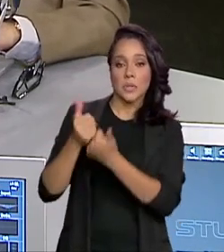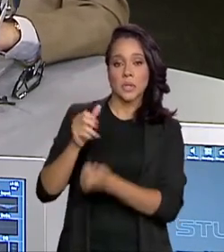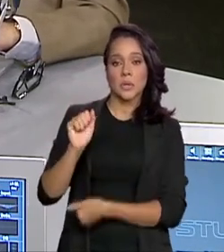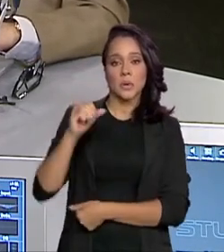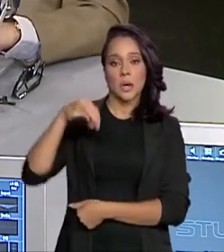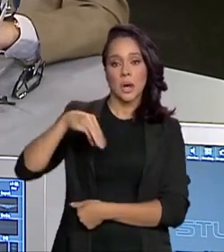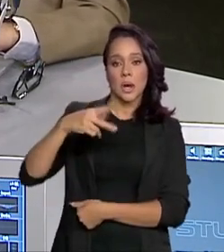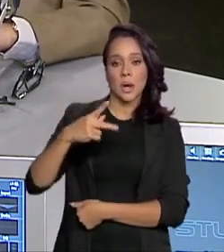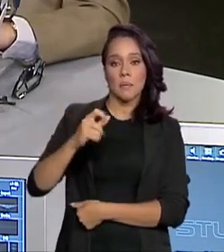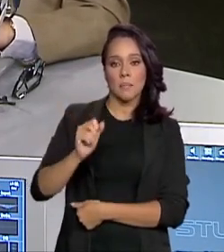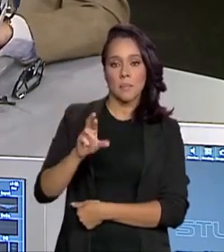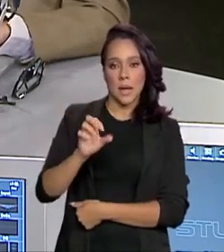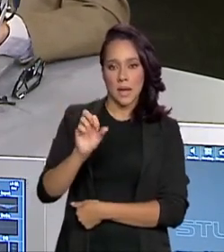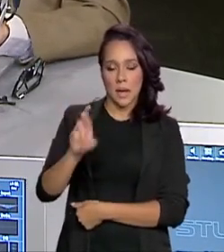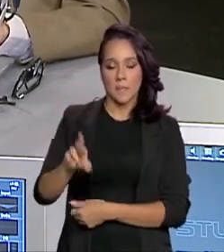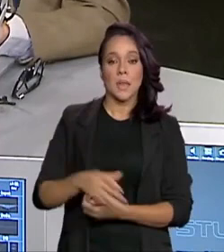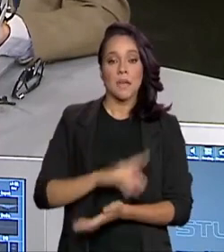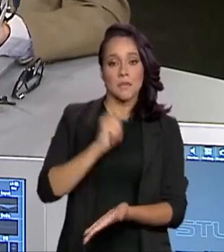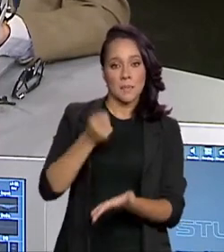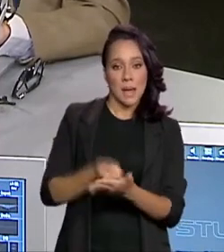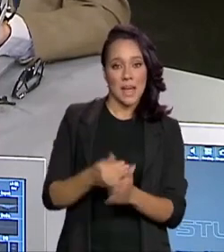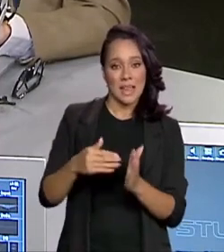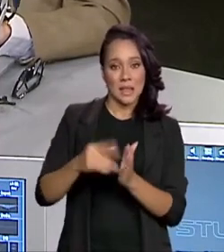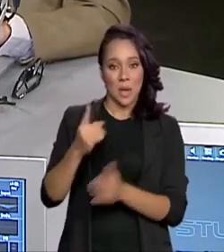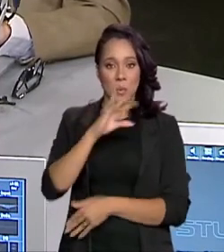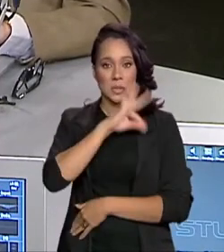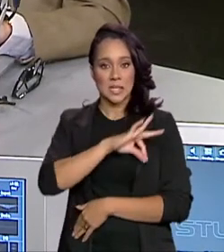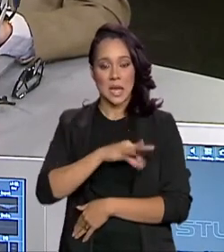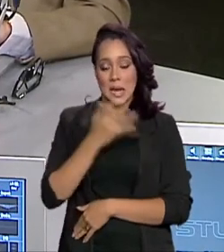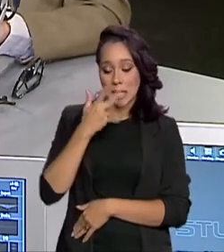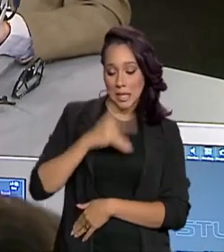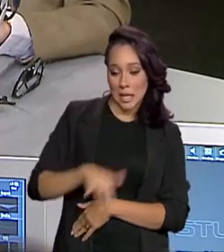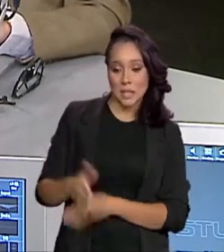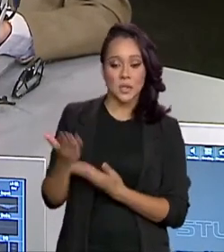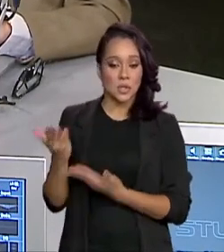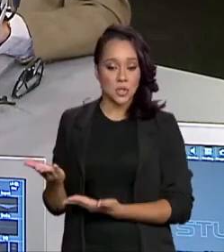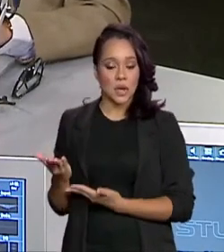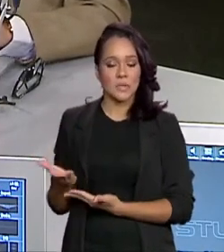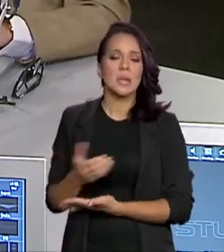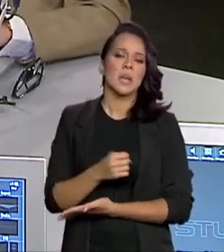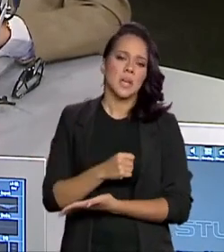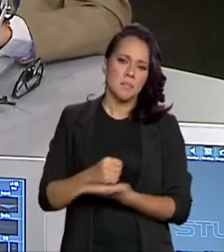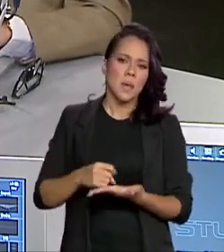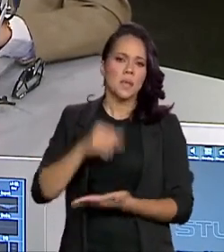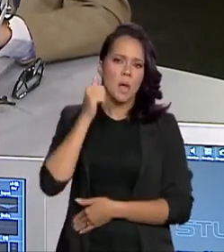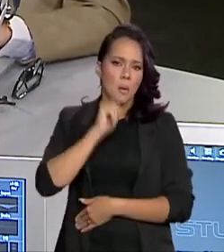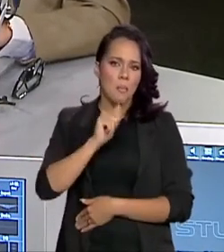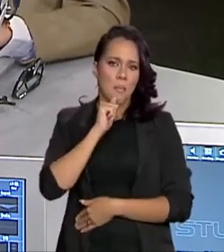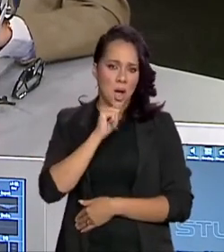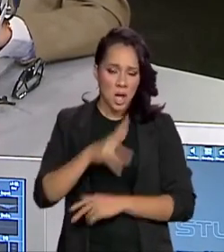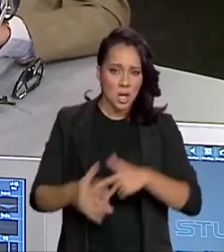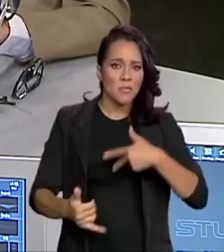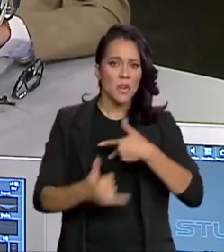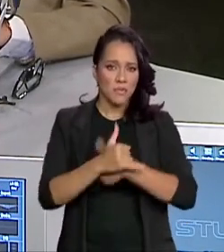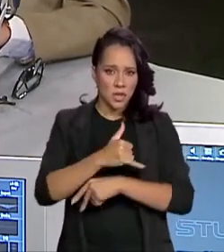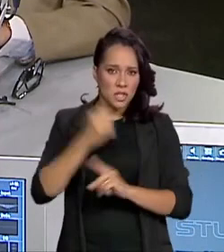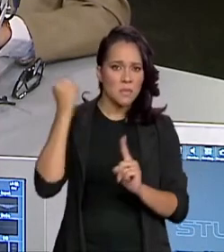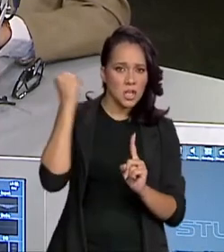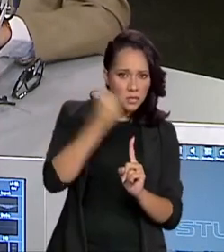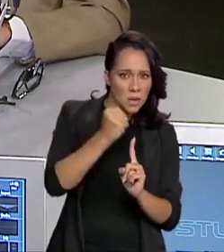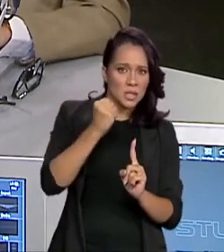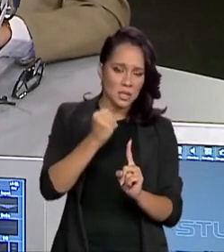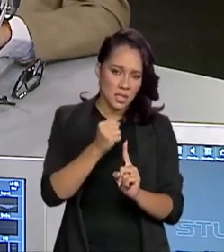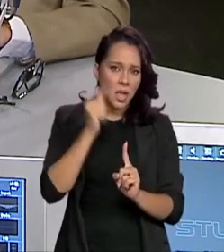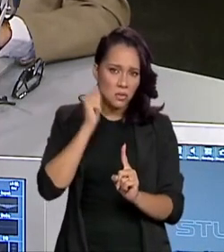nenhum contra. O auxílio vai pagar até um salário mínimo a crianças e adolescentes que perderam as mães vítimas do feminicídio,